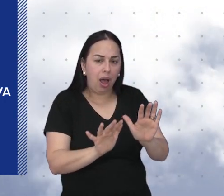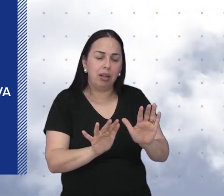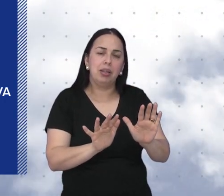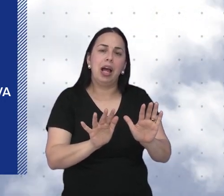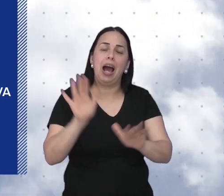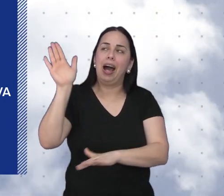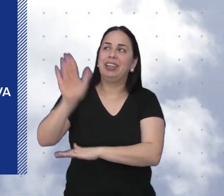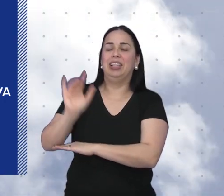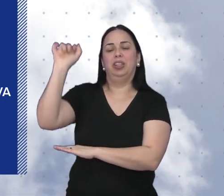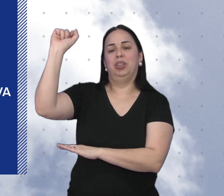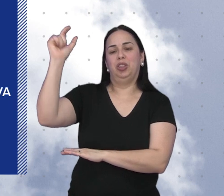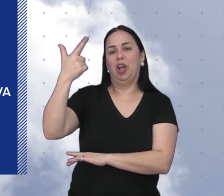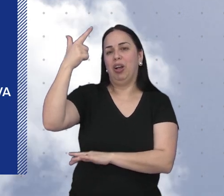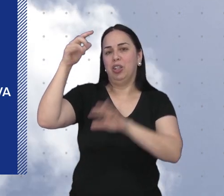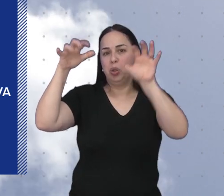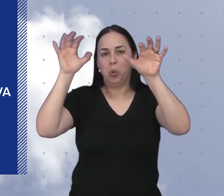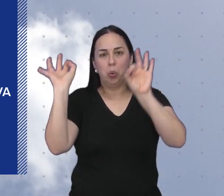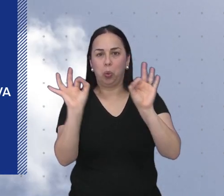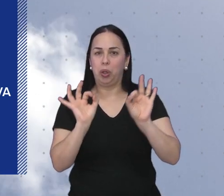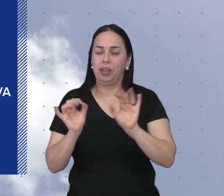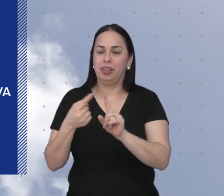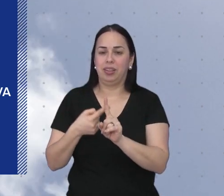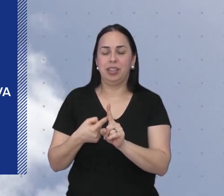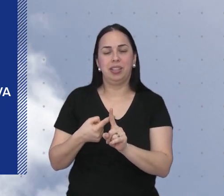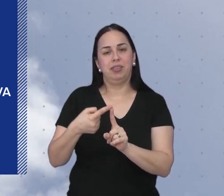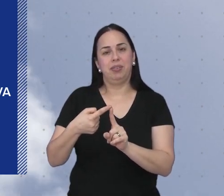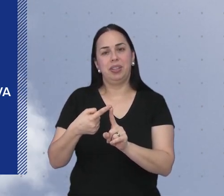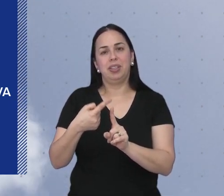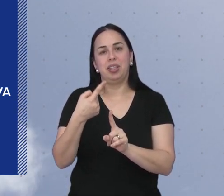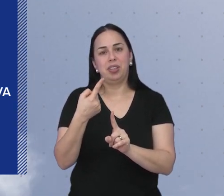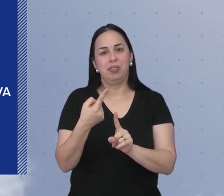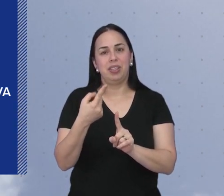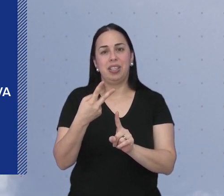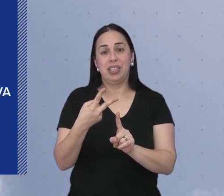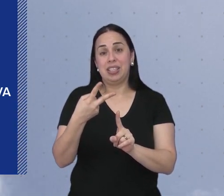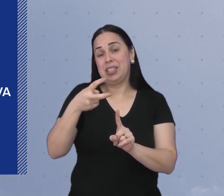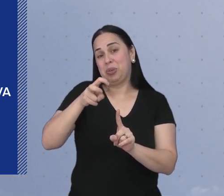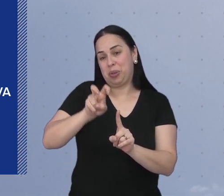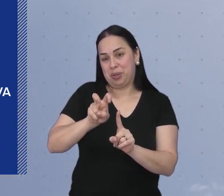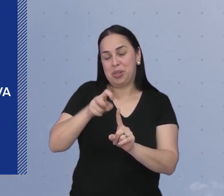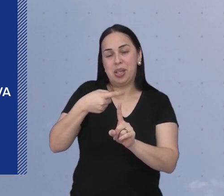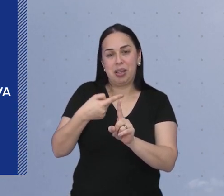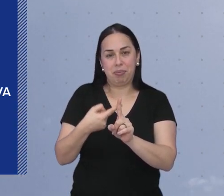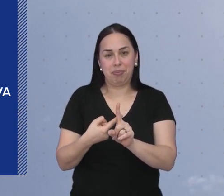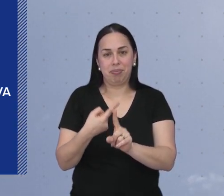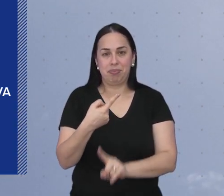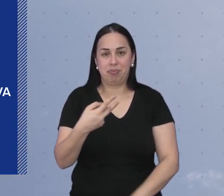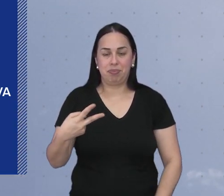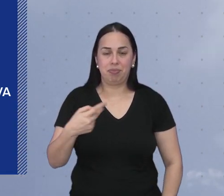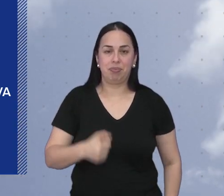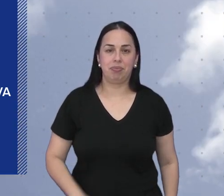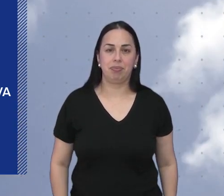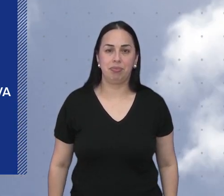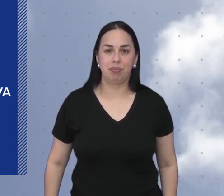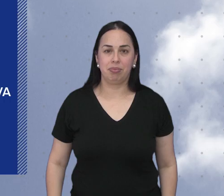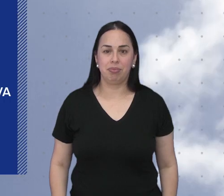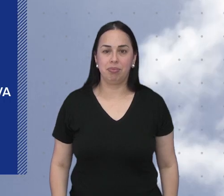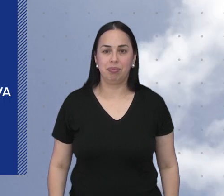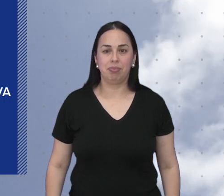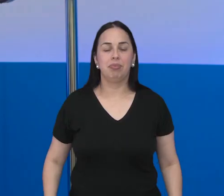tempo ensolarado. Há pouca chance de chuva. A temperatura máxima esperada é de 25 graus e a mínima de